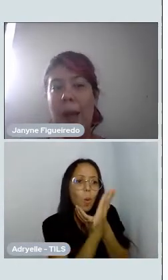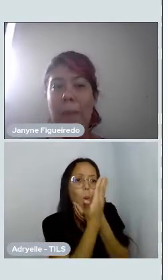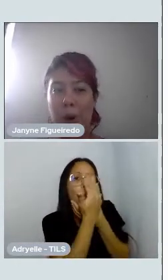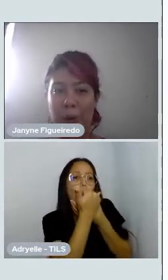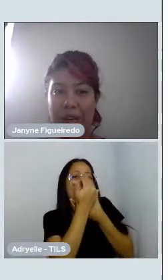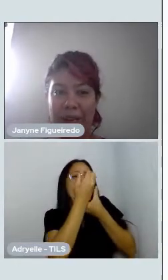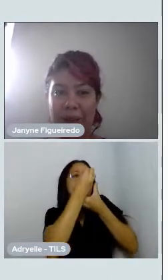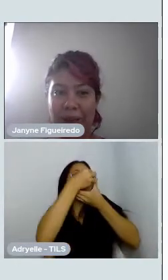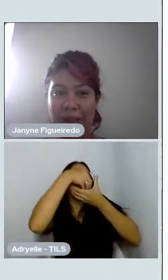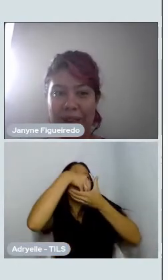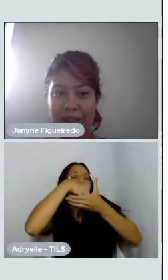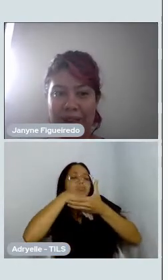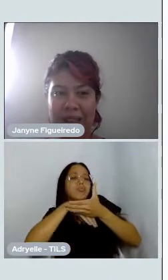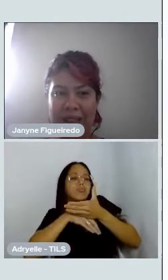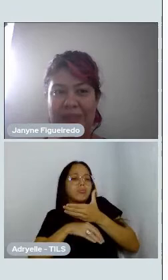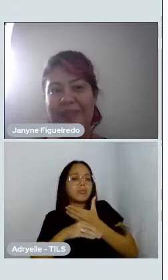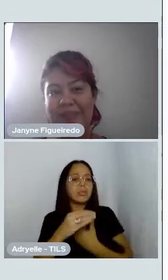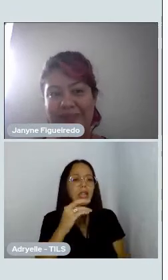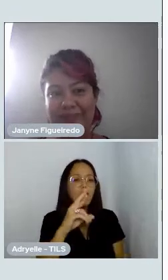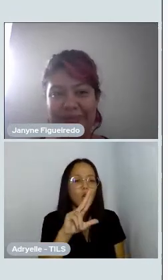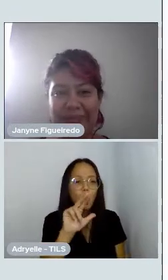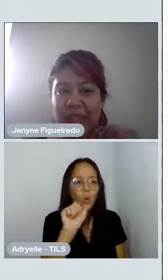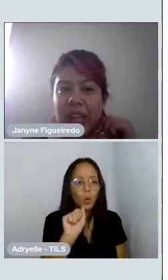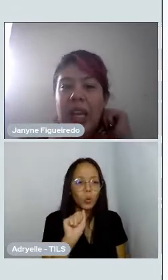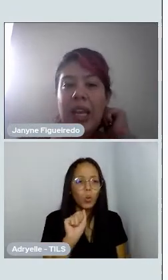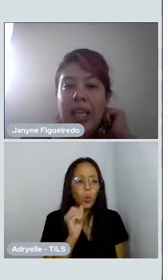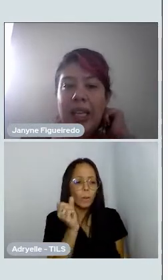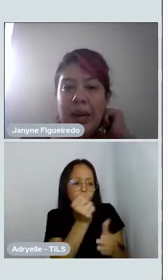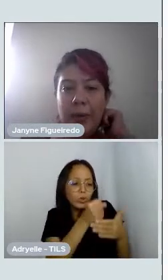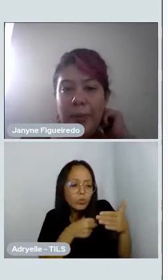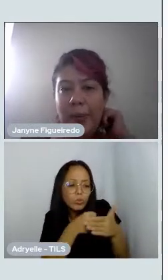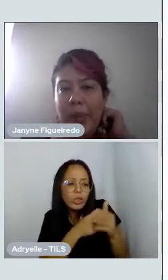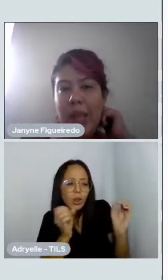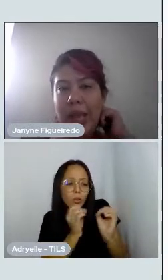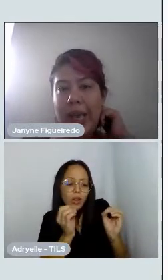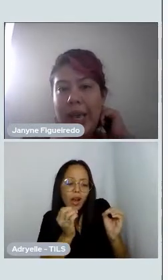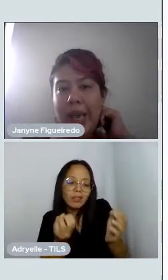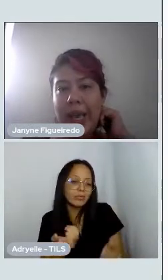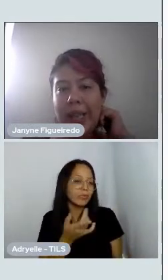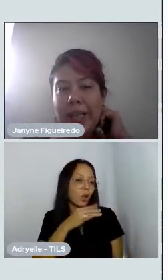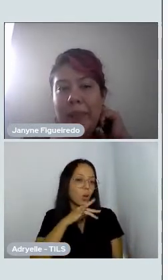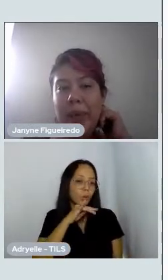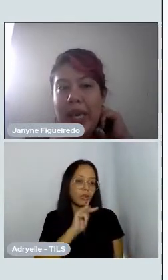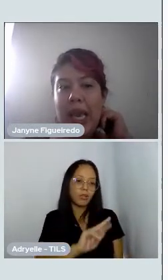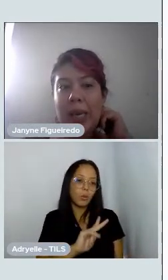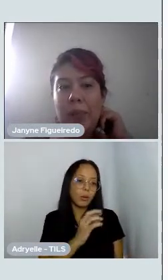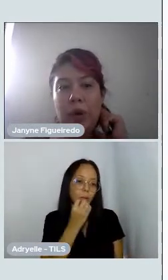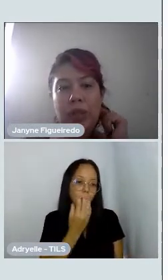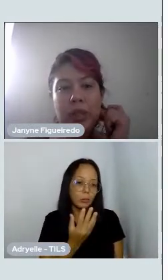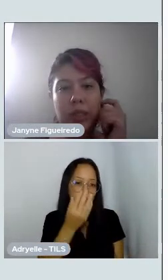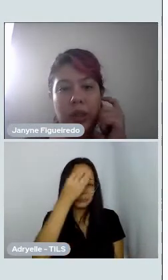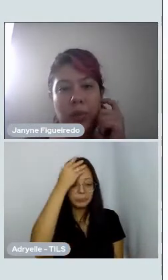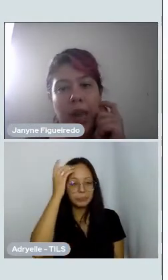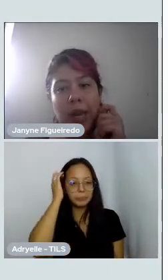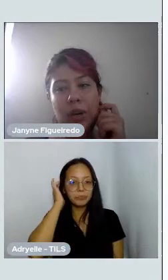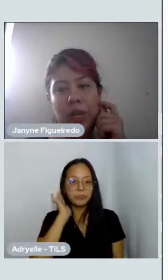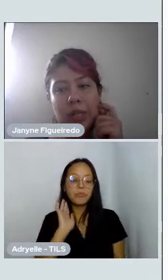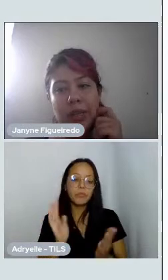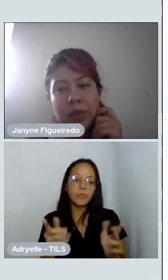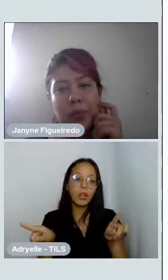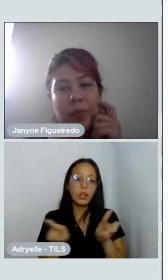não ia dar bom, né? Então, Também é importante